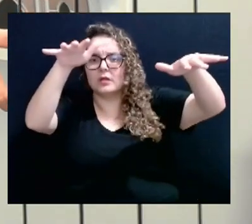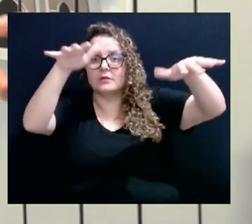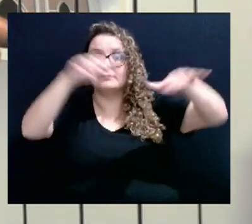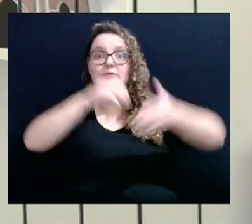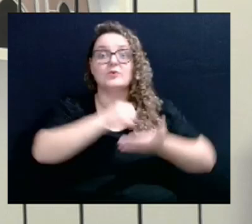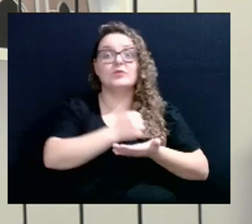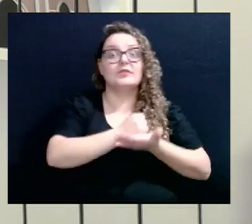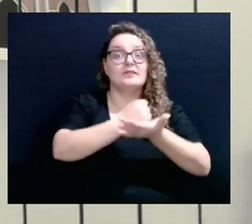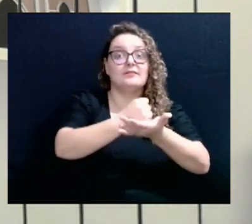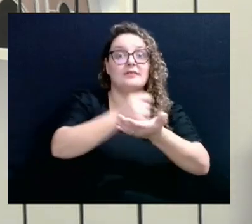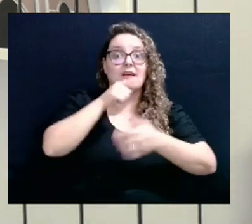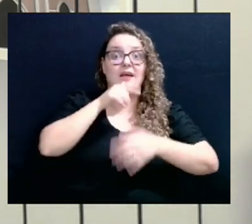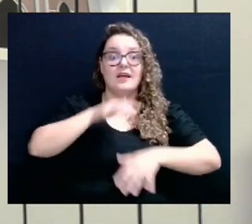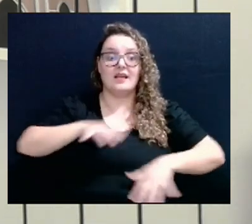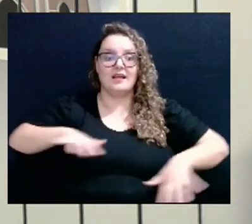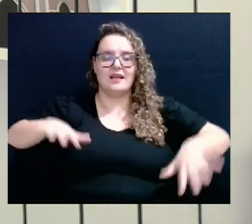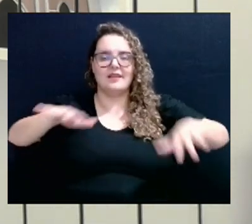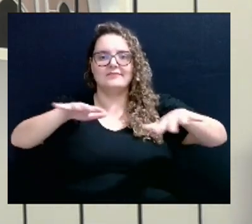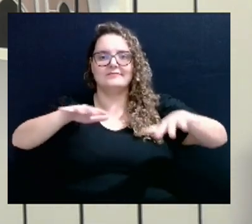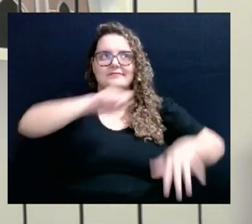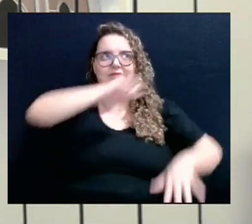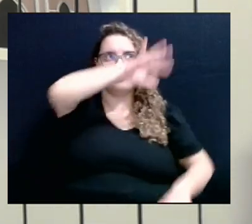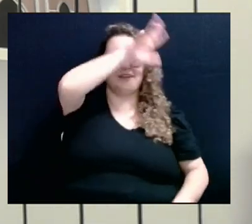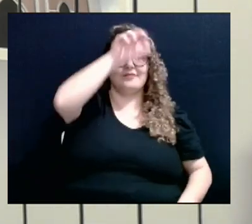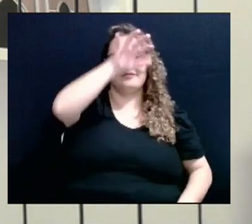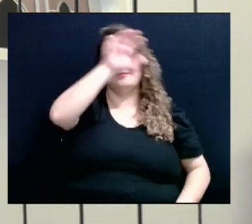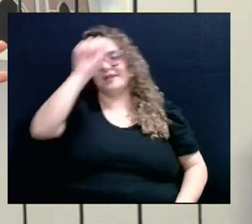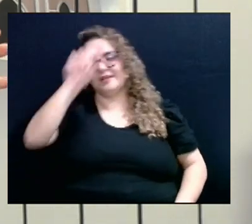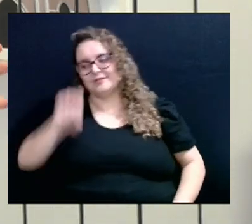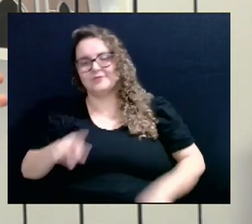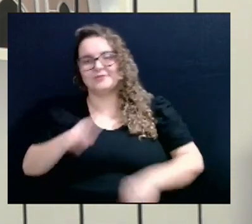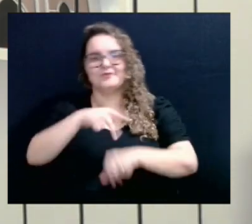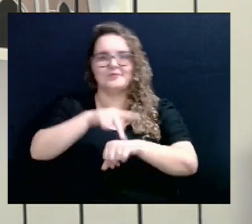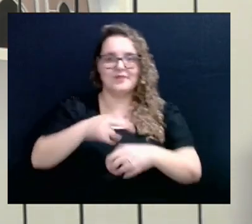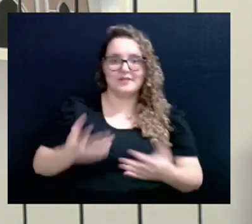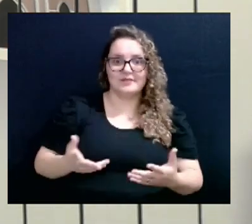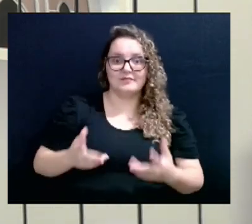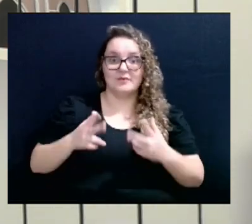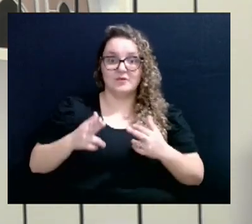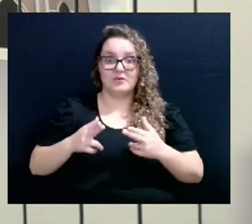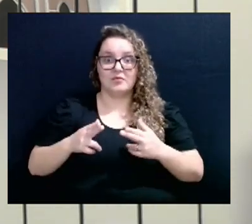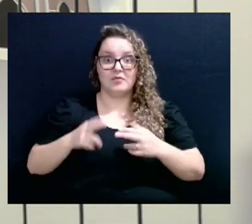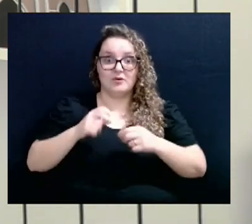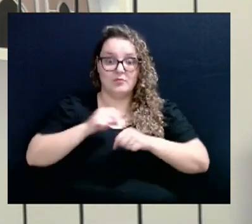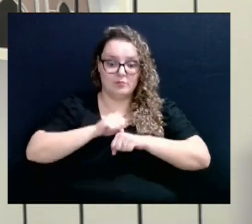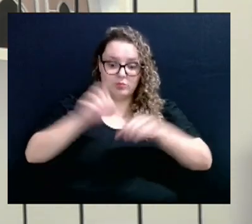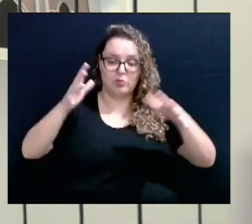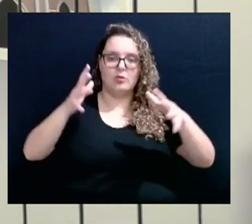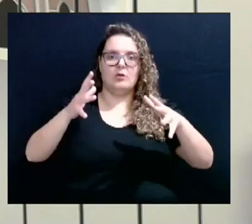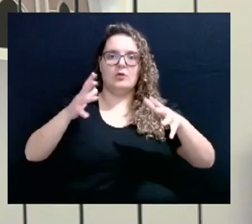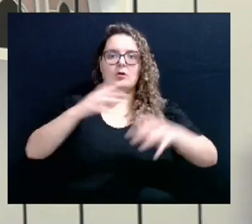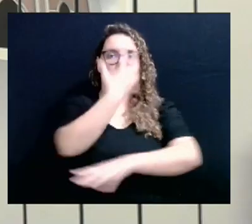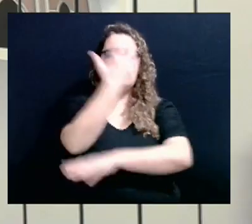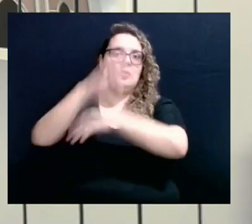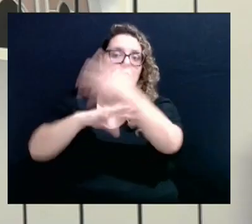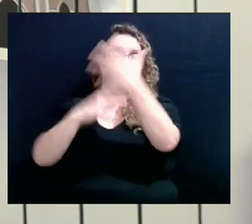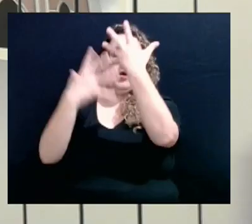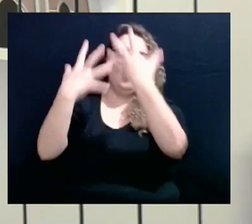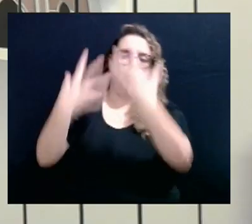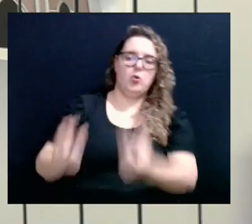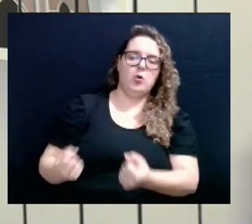região amazônica até a região sul do país. Como uma bomba, a floresta puxa essa água e transpira